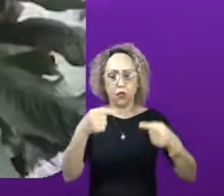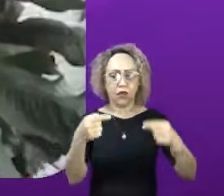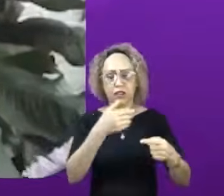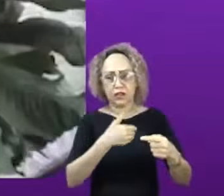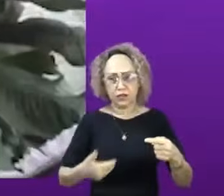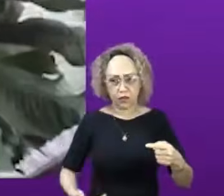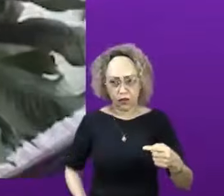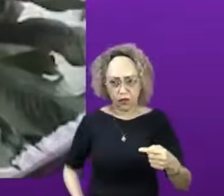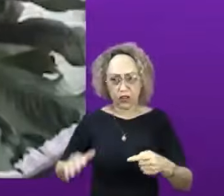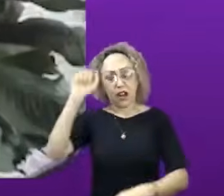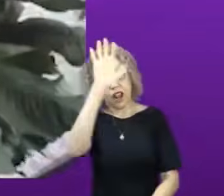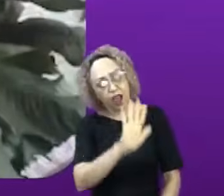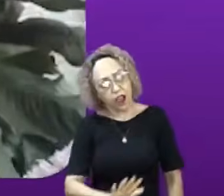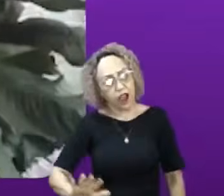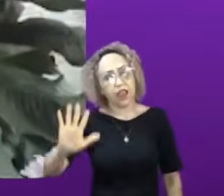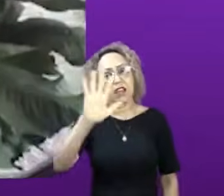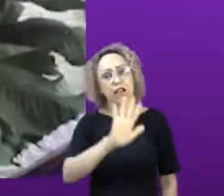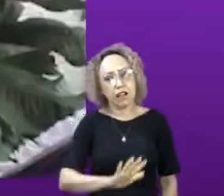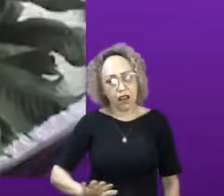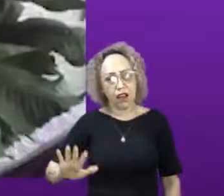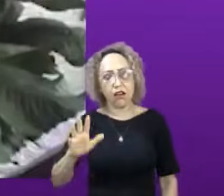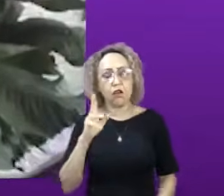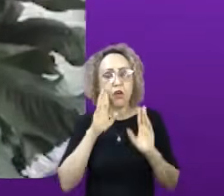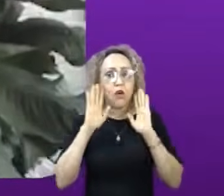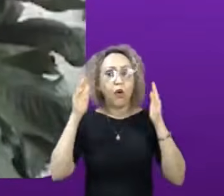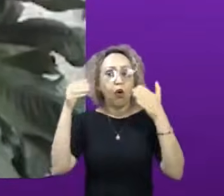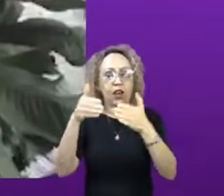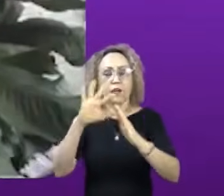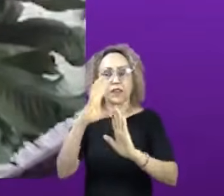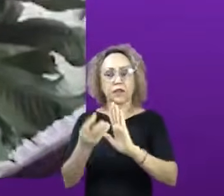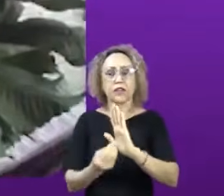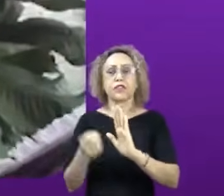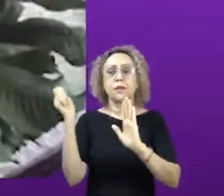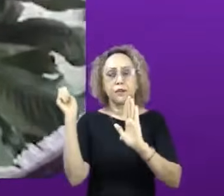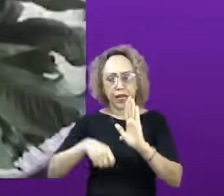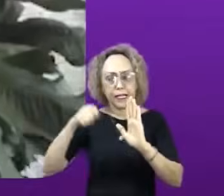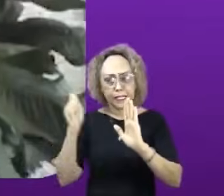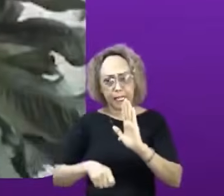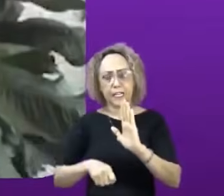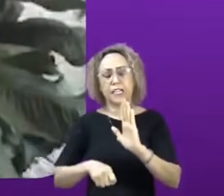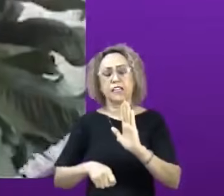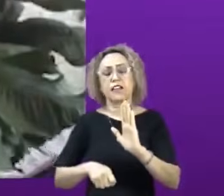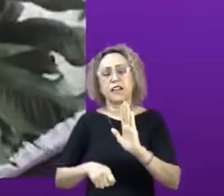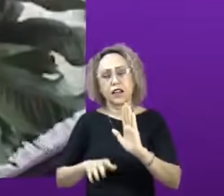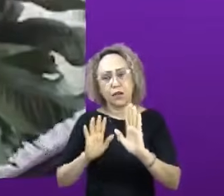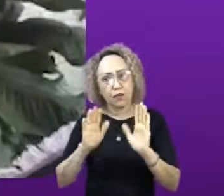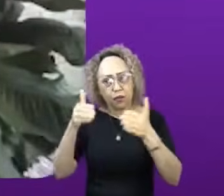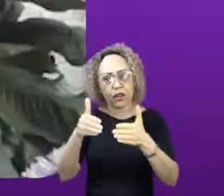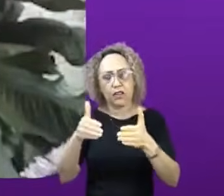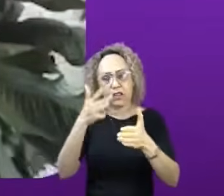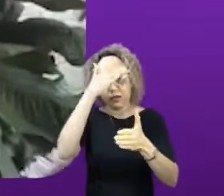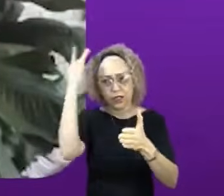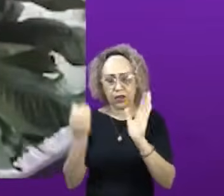públicas nacionais, né, olhar para essa Amazônia, para esse custo amazônico, para essas pessoas